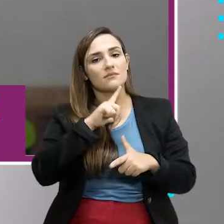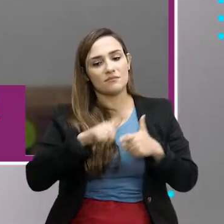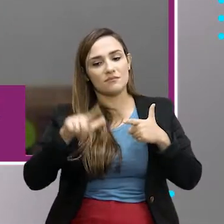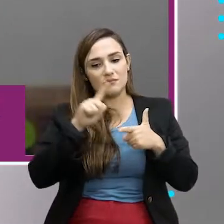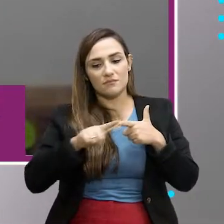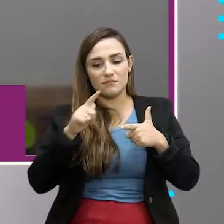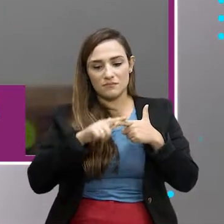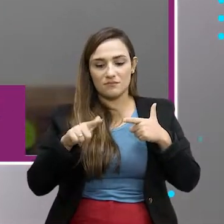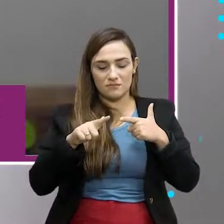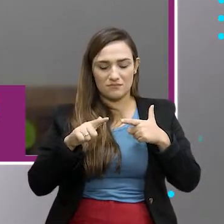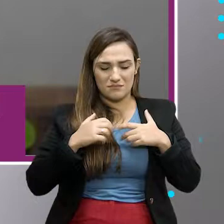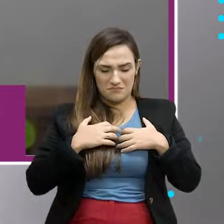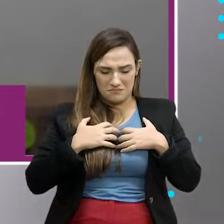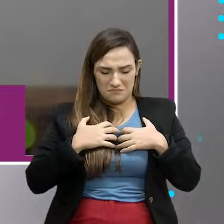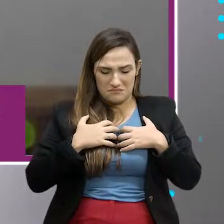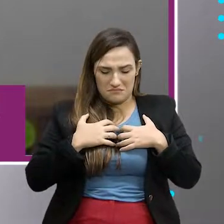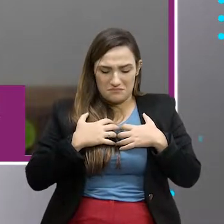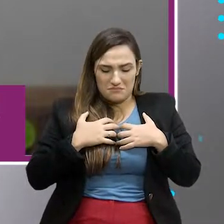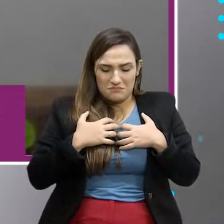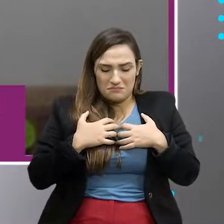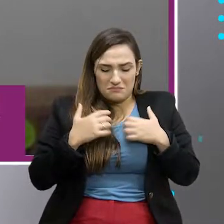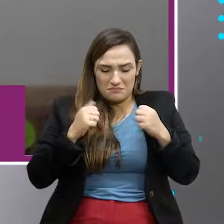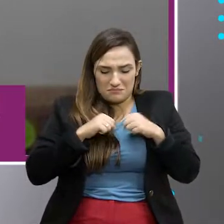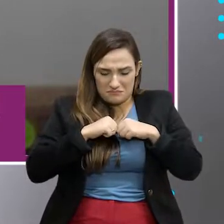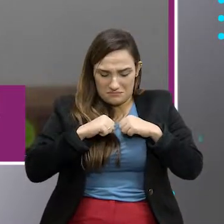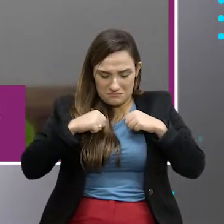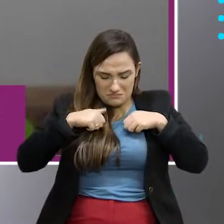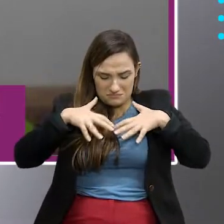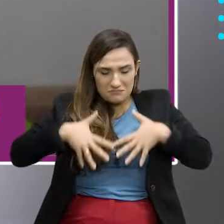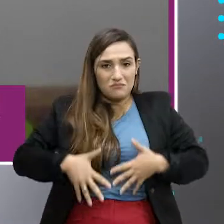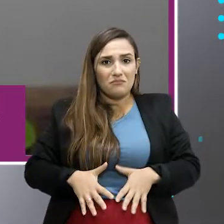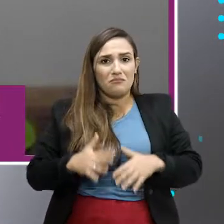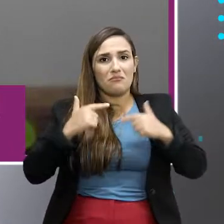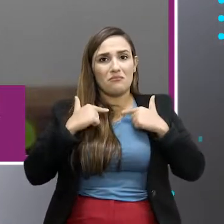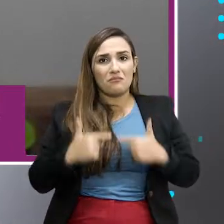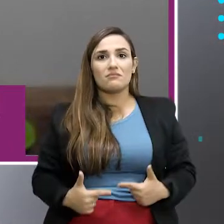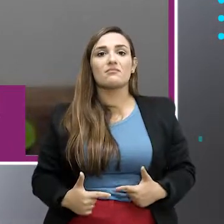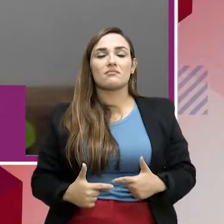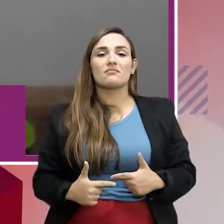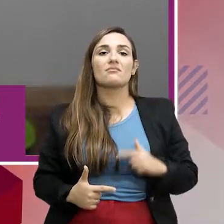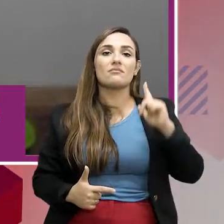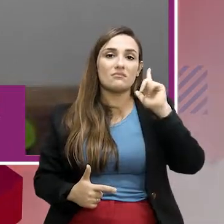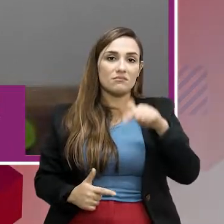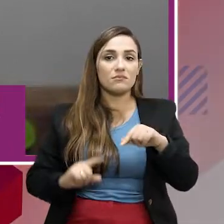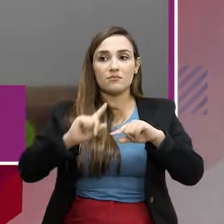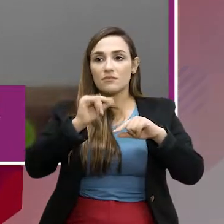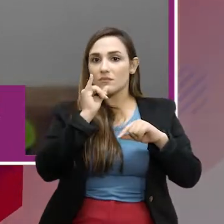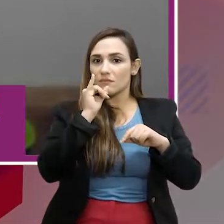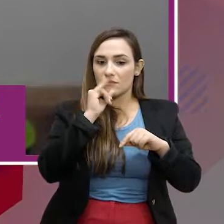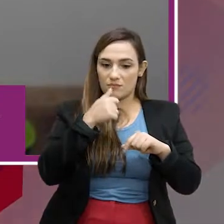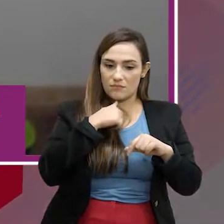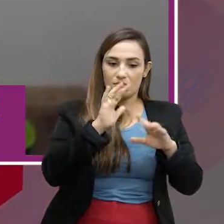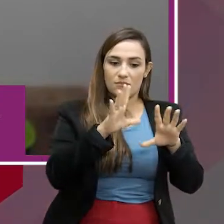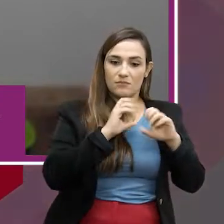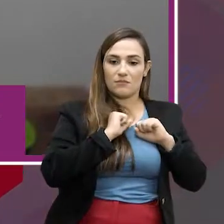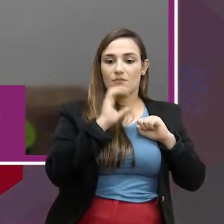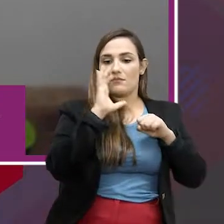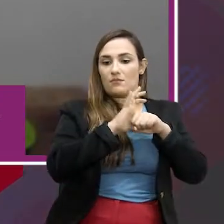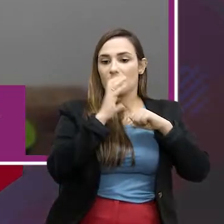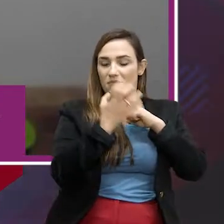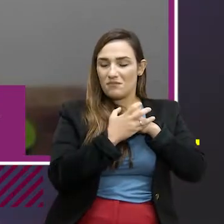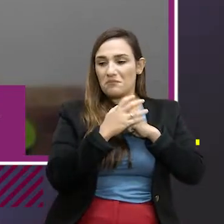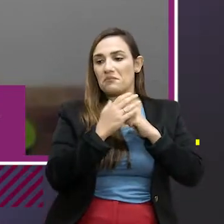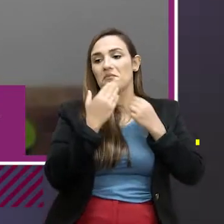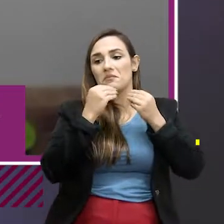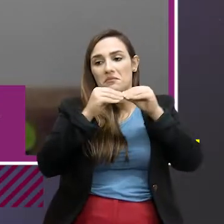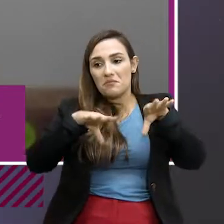tivemos muitos casos dessa síndrome inflamatória multissistêmica, que na verdade é uma inflamação, uma